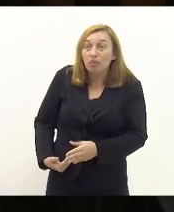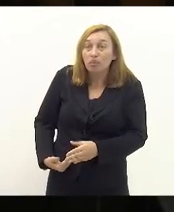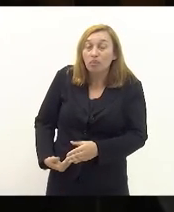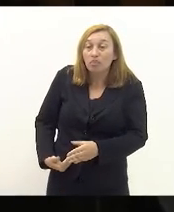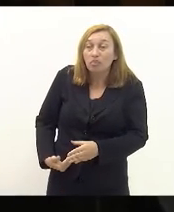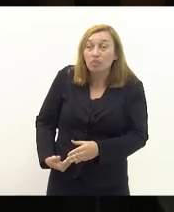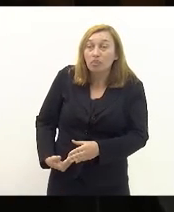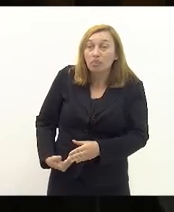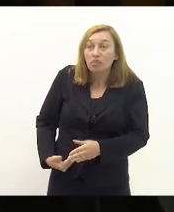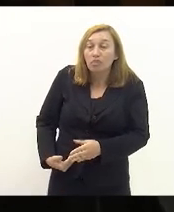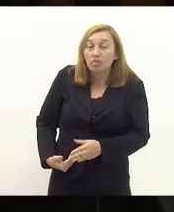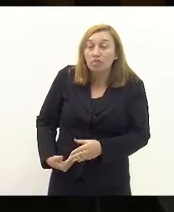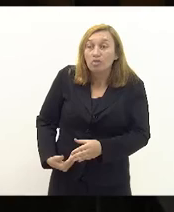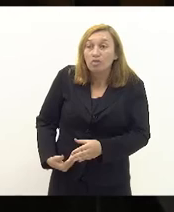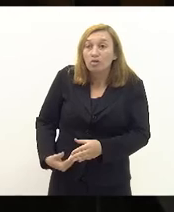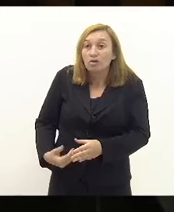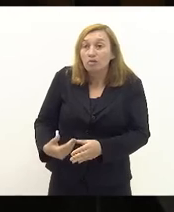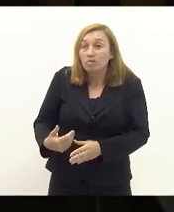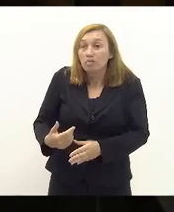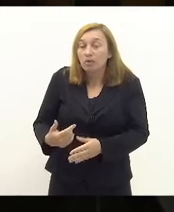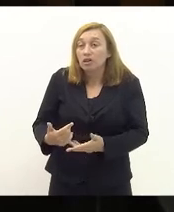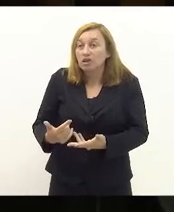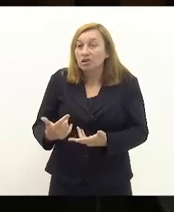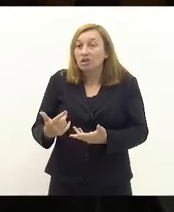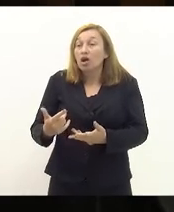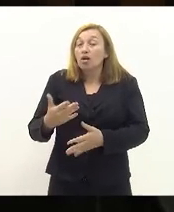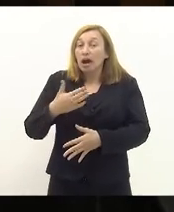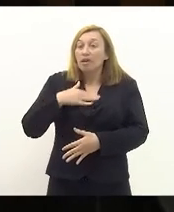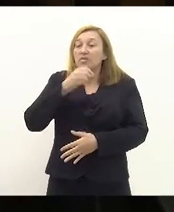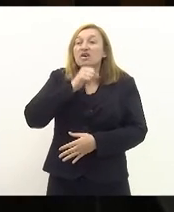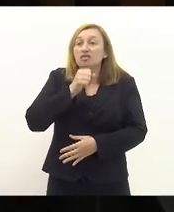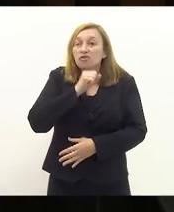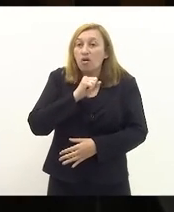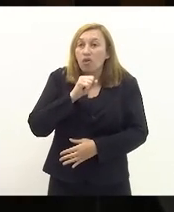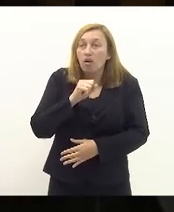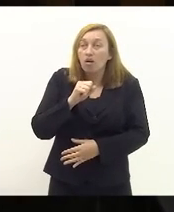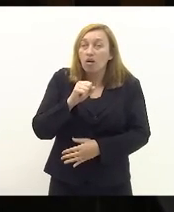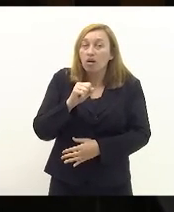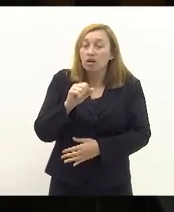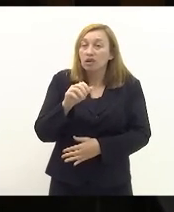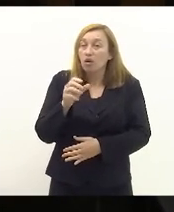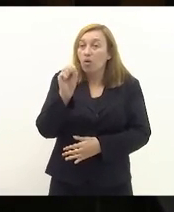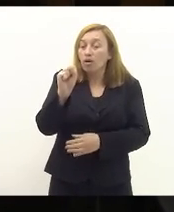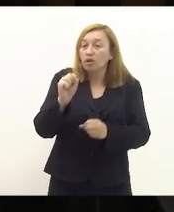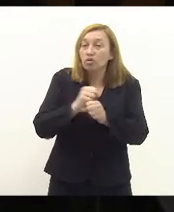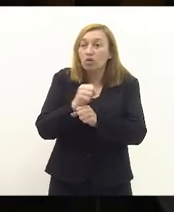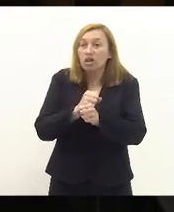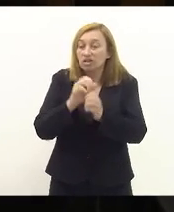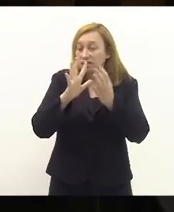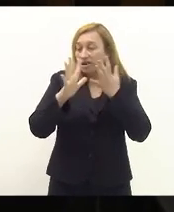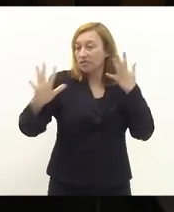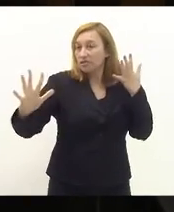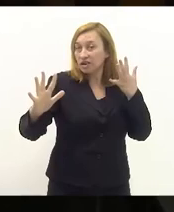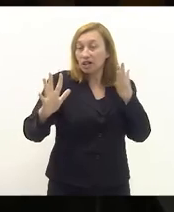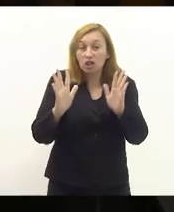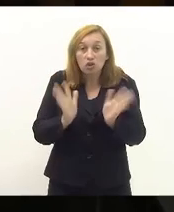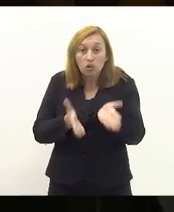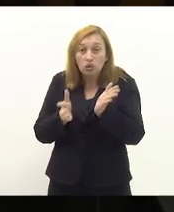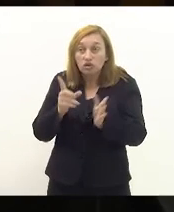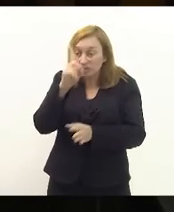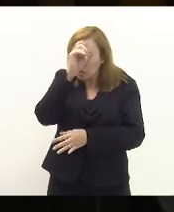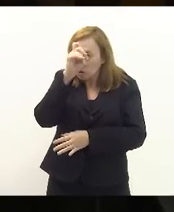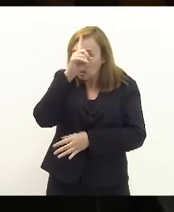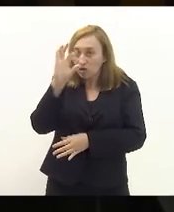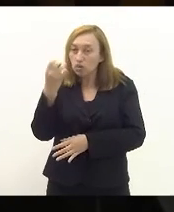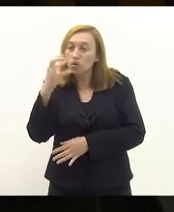a minha vó Luzia morreu oito anos na fila do Hospital Servidores E hoje você chega lá no hospital do